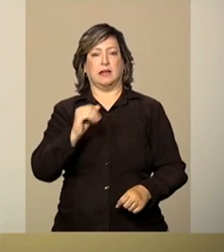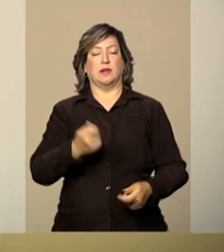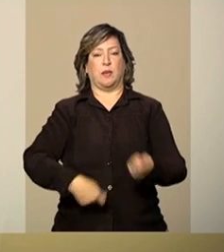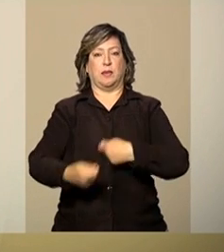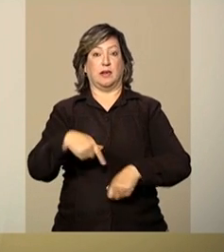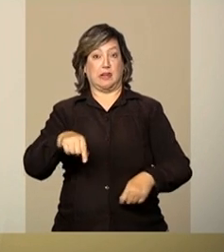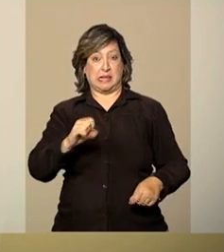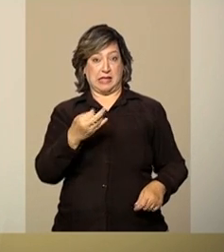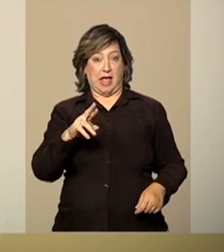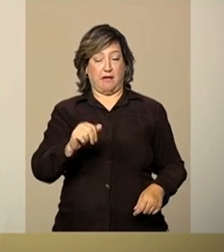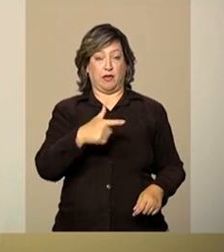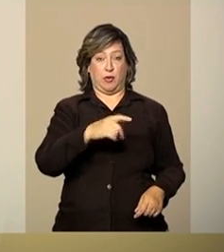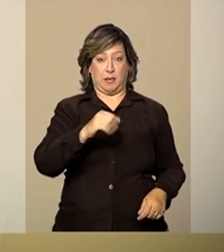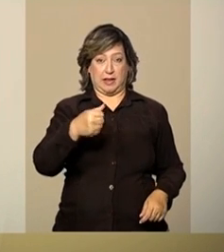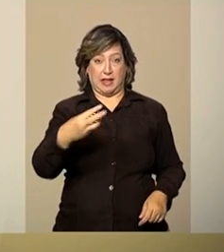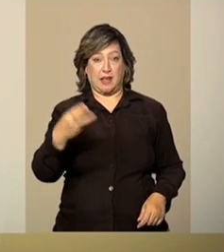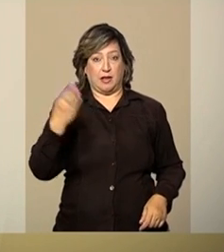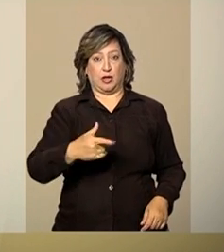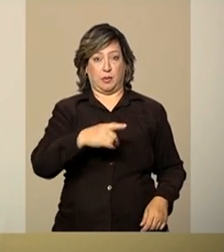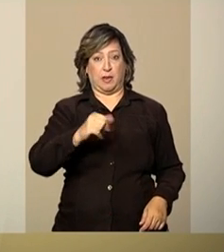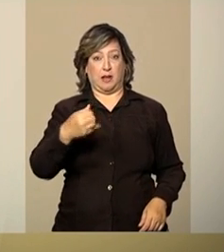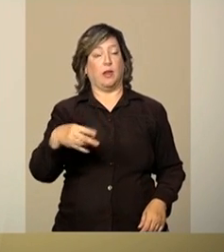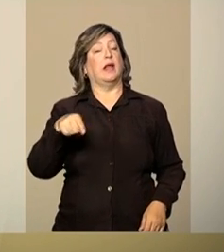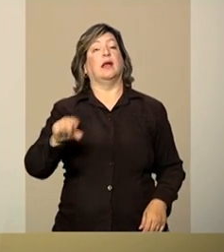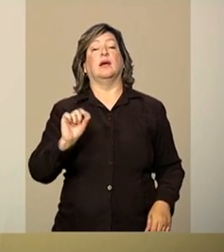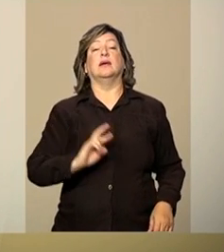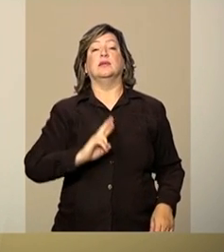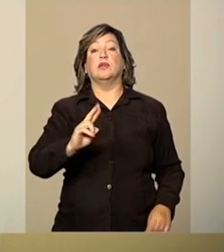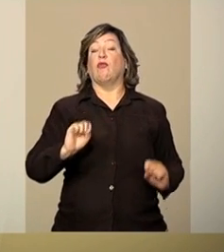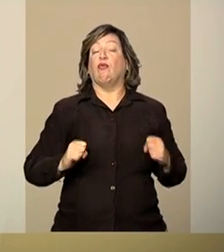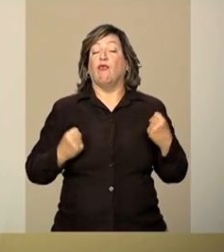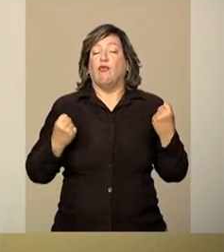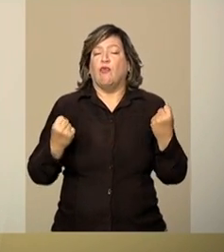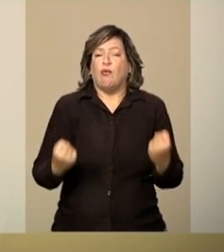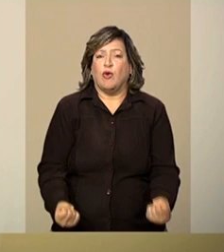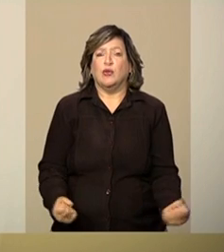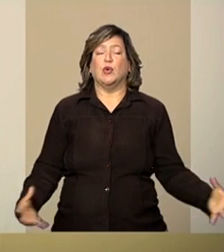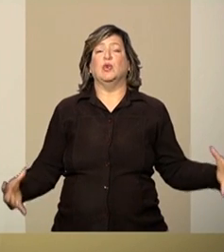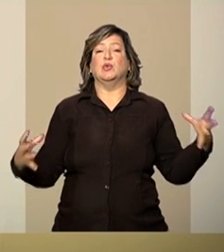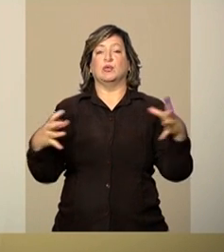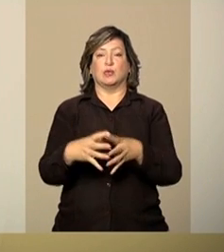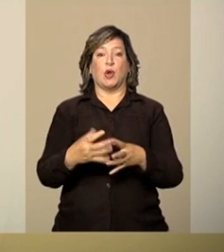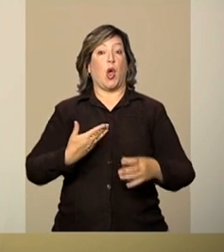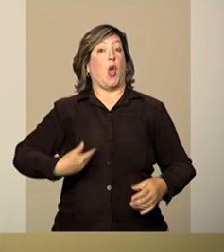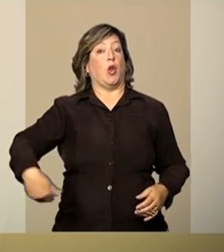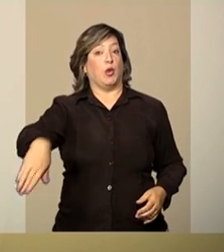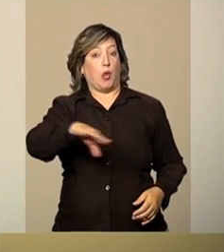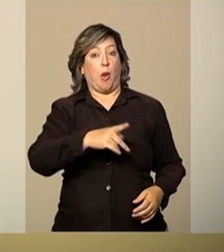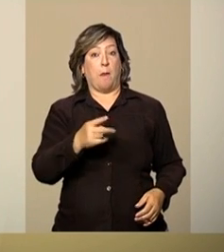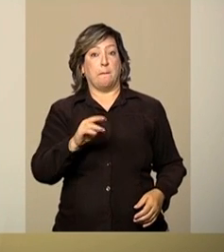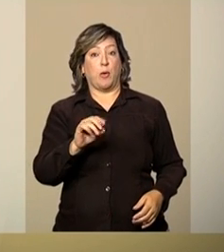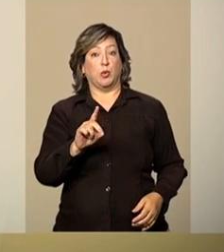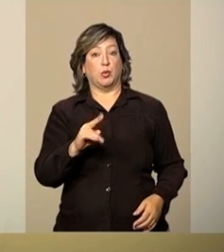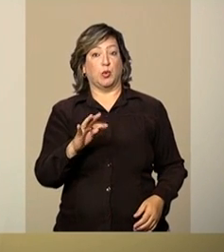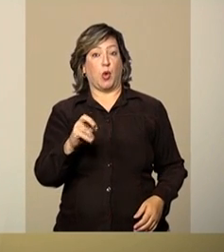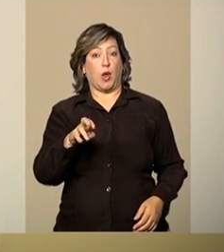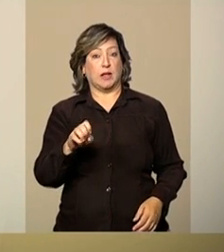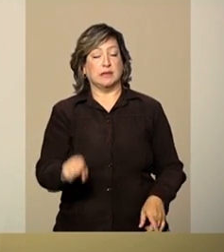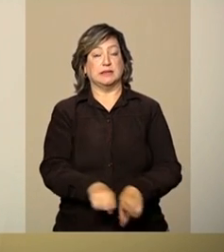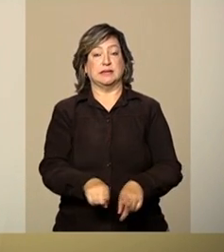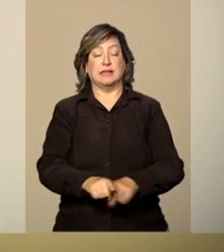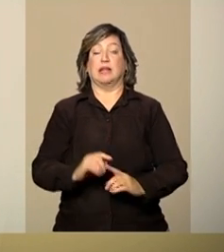2013 2014 é o resultado do esforço conjunto dos nossos produtores do